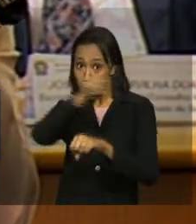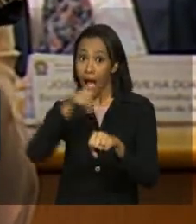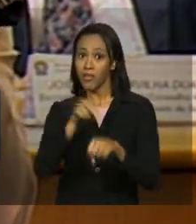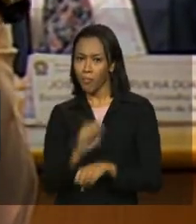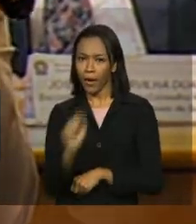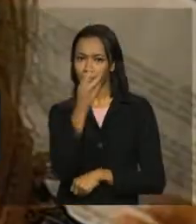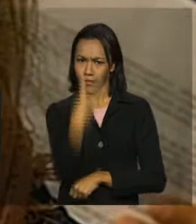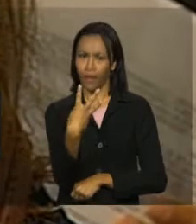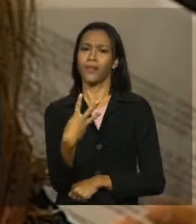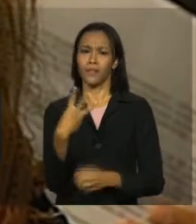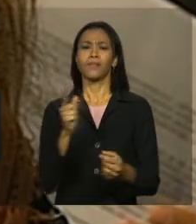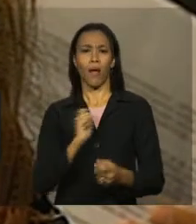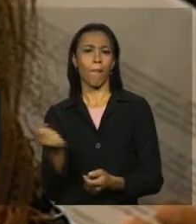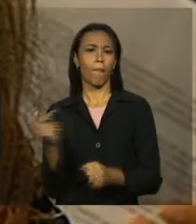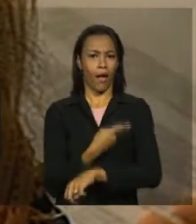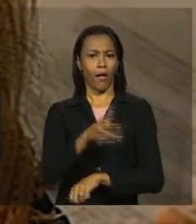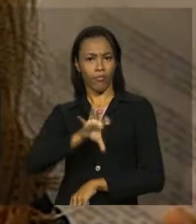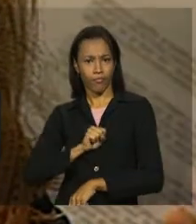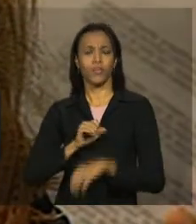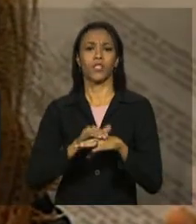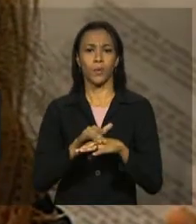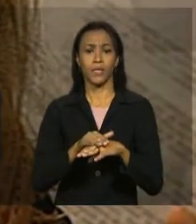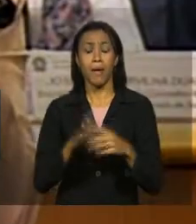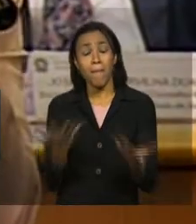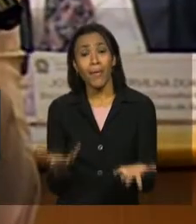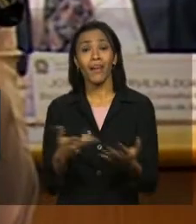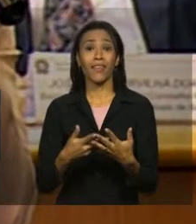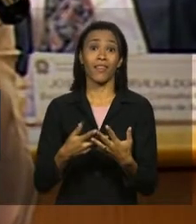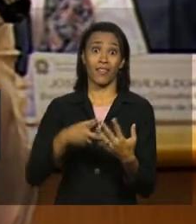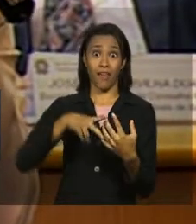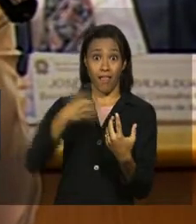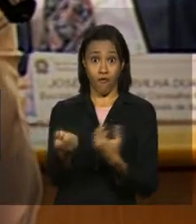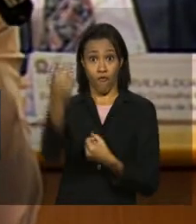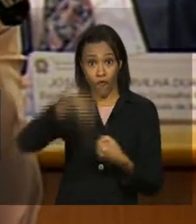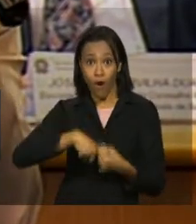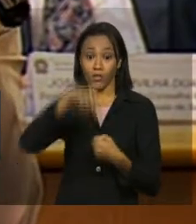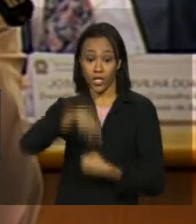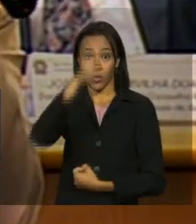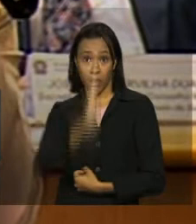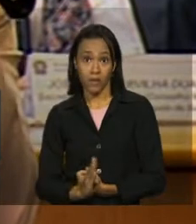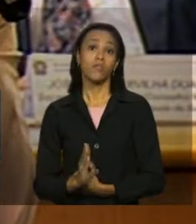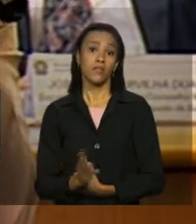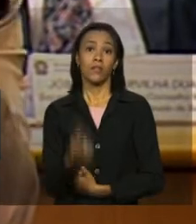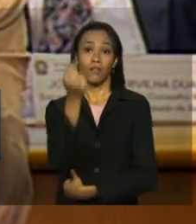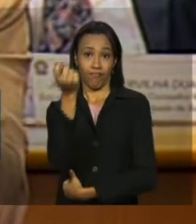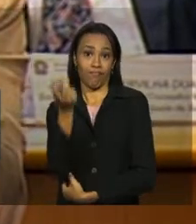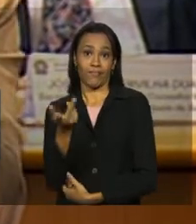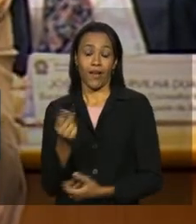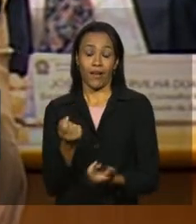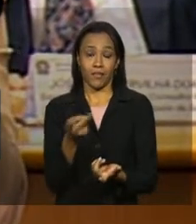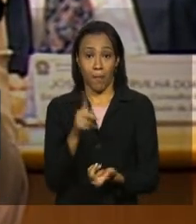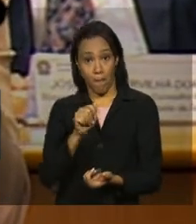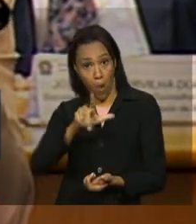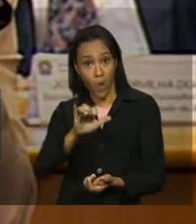países ainda tem surtos da doença Então para que não haja a reintrodução do vírus da pólio Selvagem no Brasil que nós estamos mais